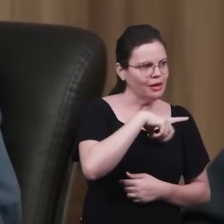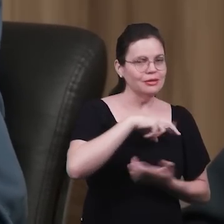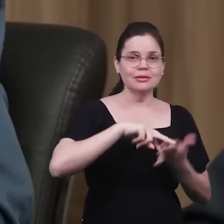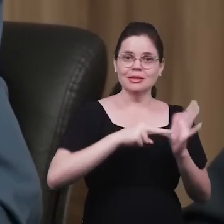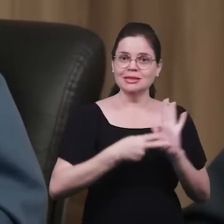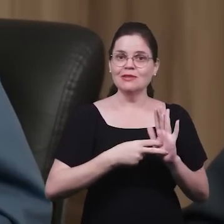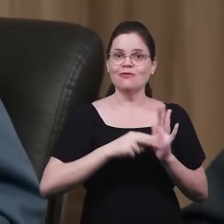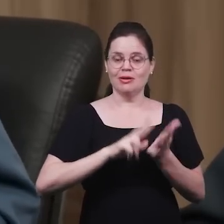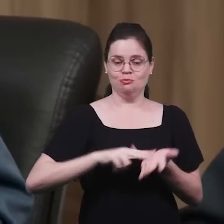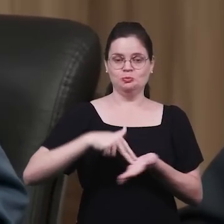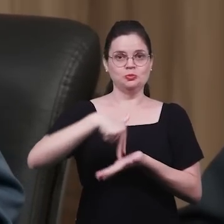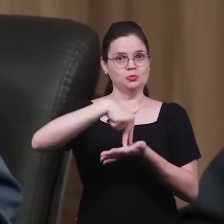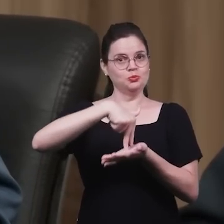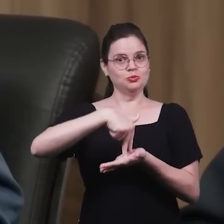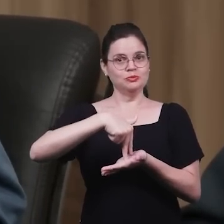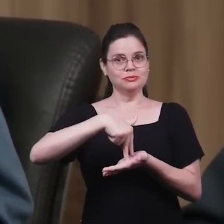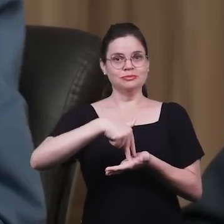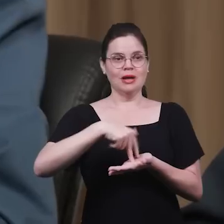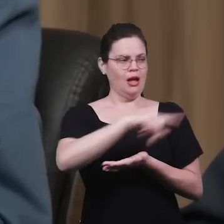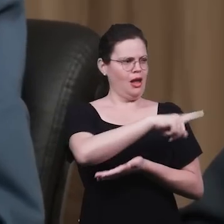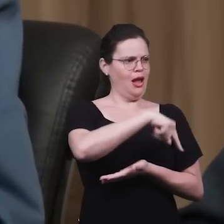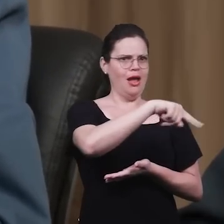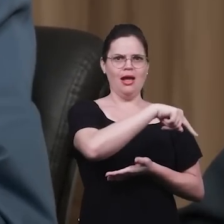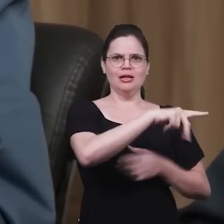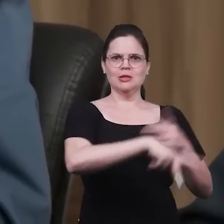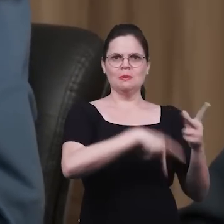Amém. Isso é revelação.